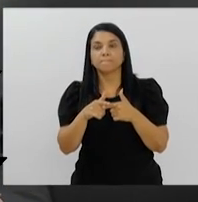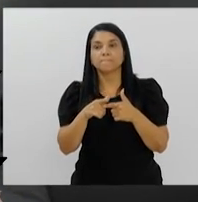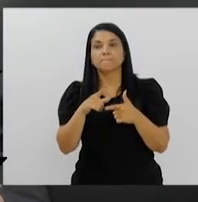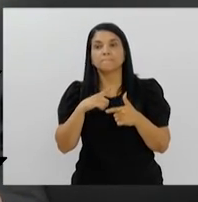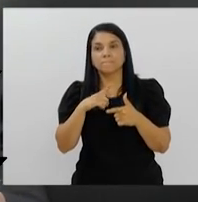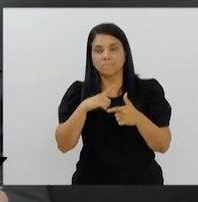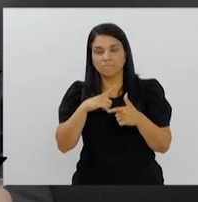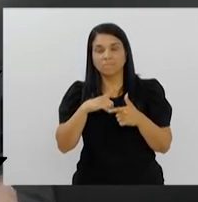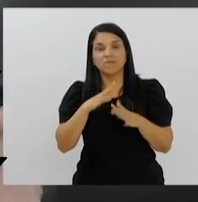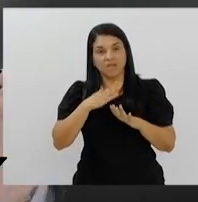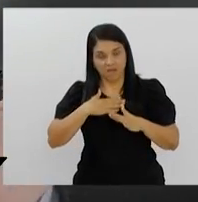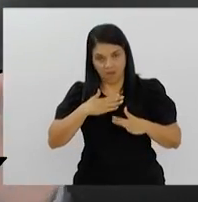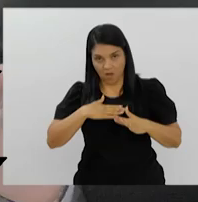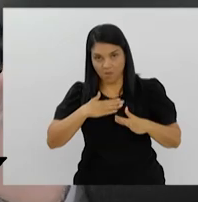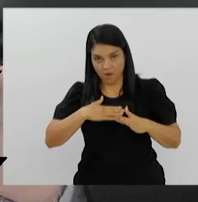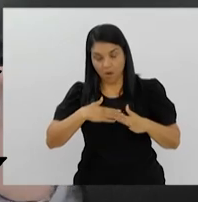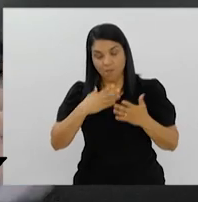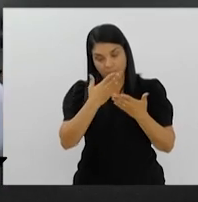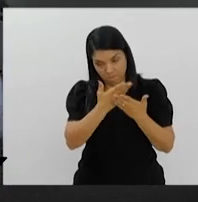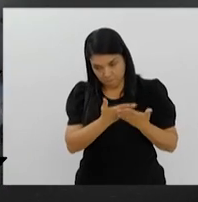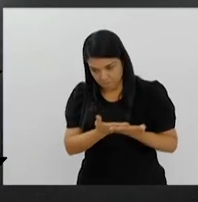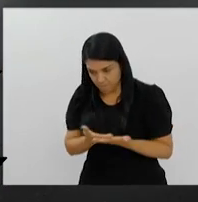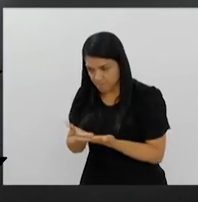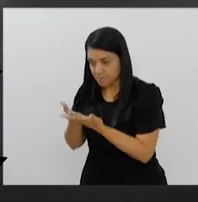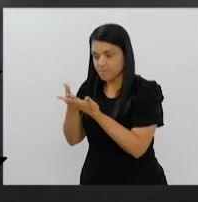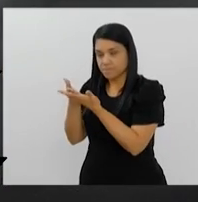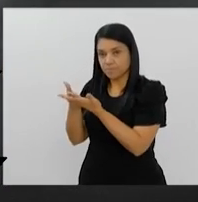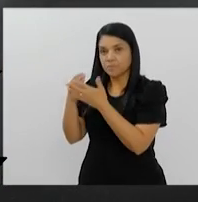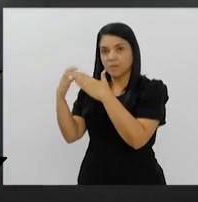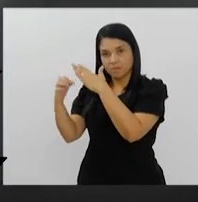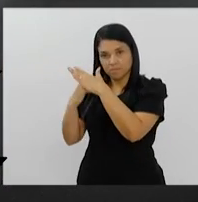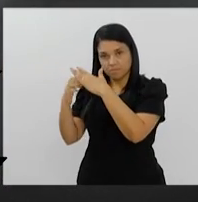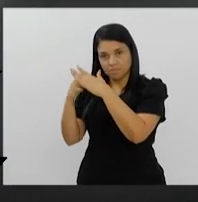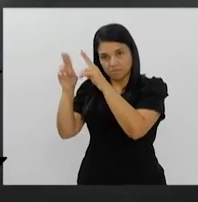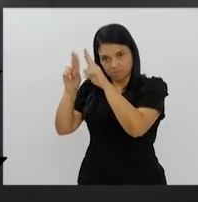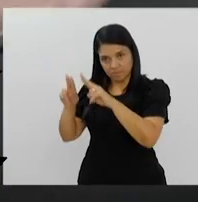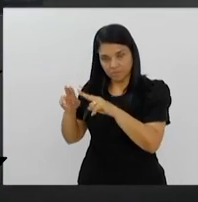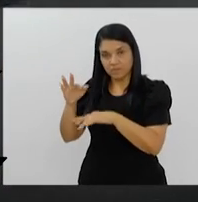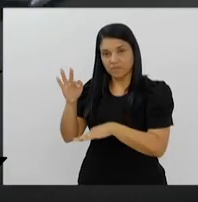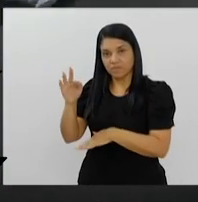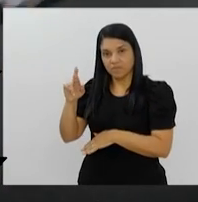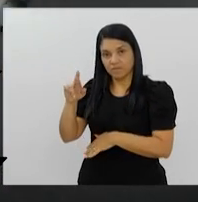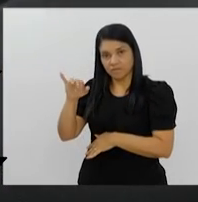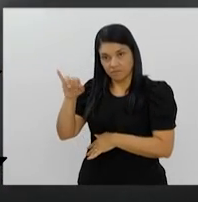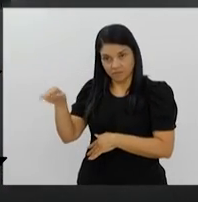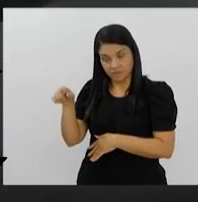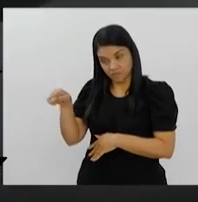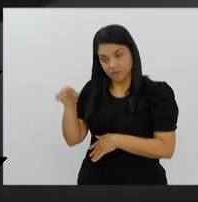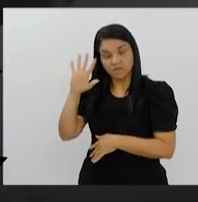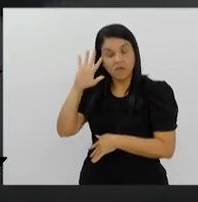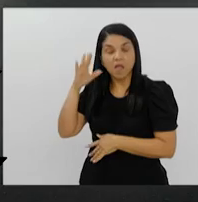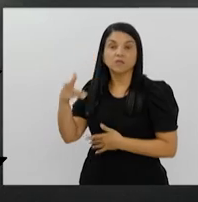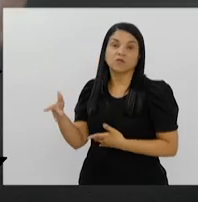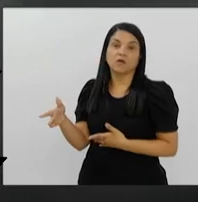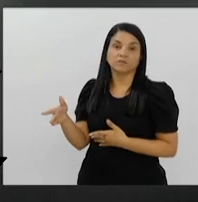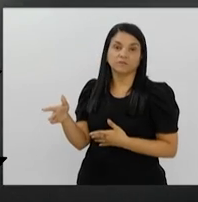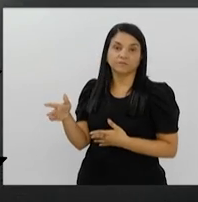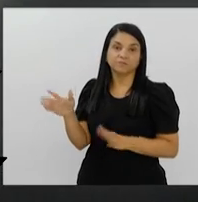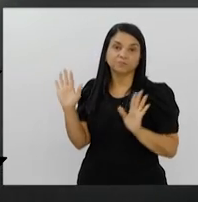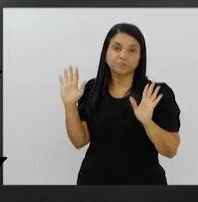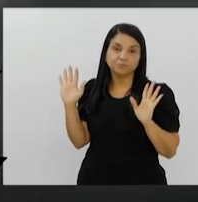cidadão que tá aí não é para passar para ele é isso aí passar para dizer o seguinte ó e resolve você tá dizendo que vai resolver